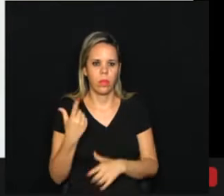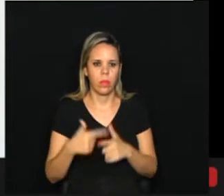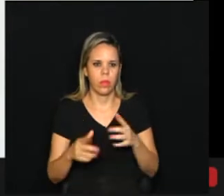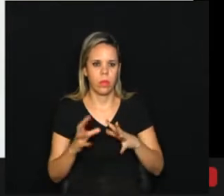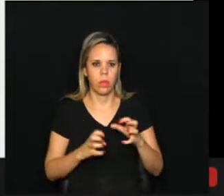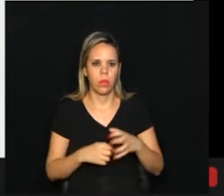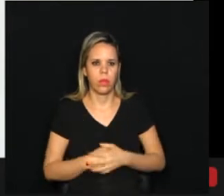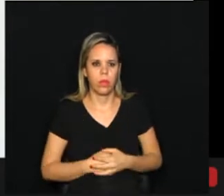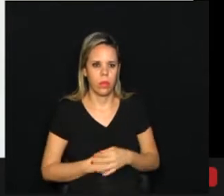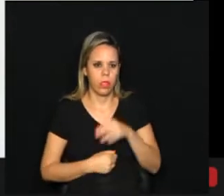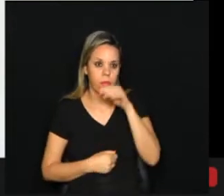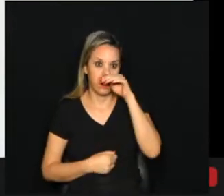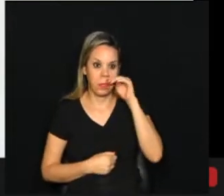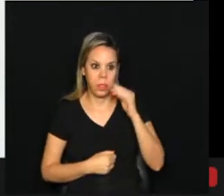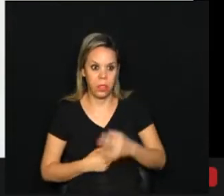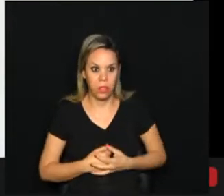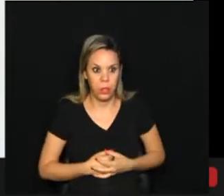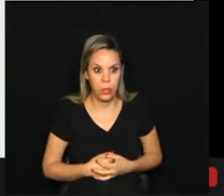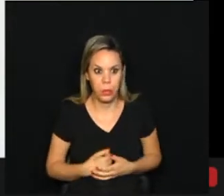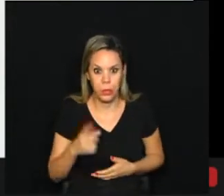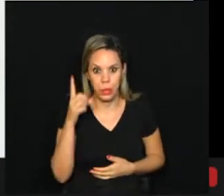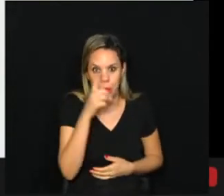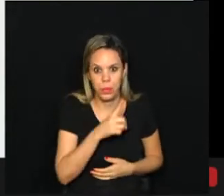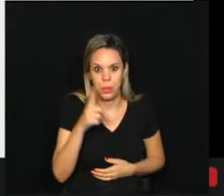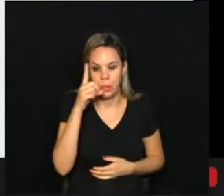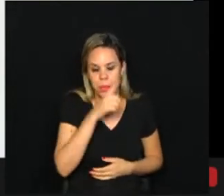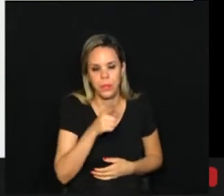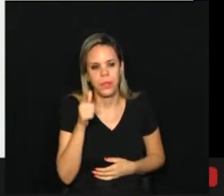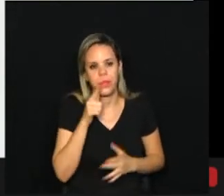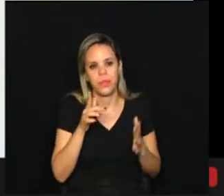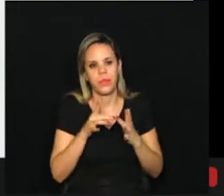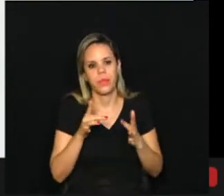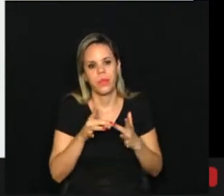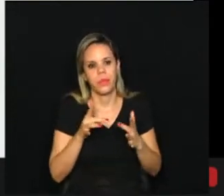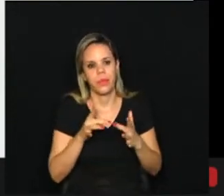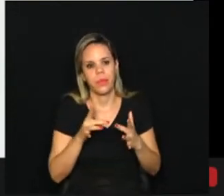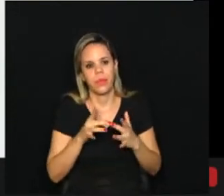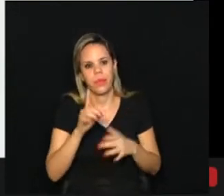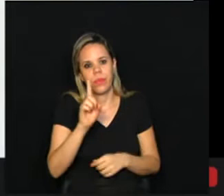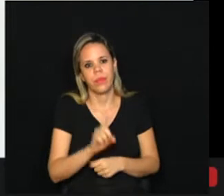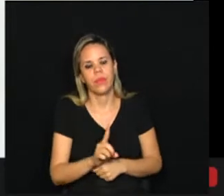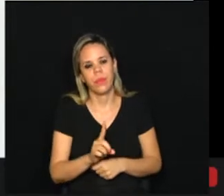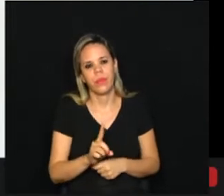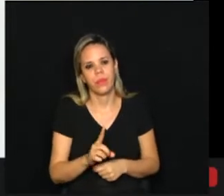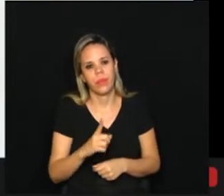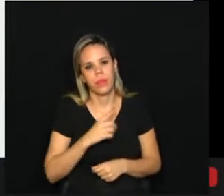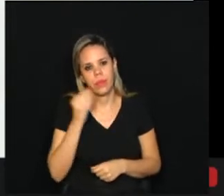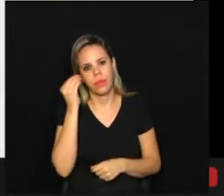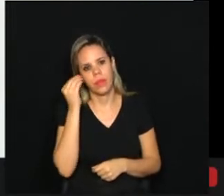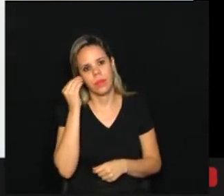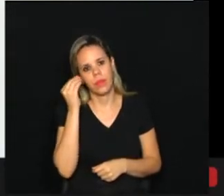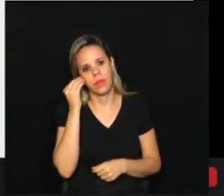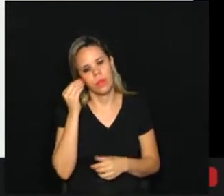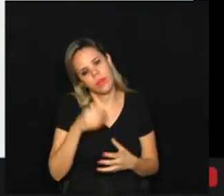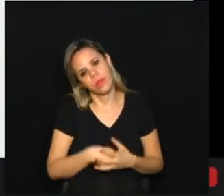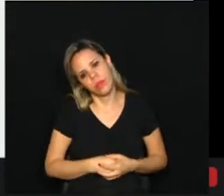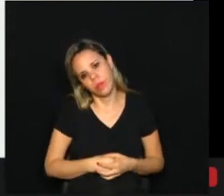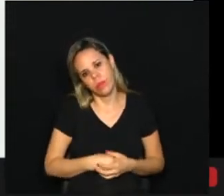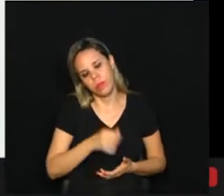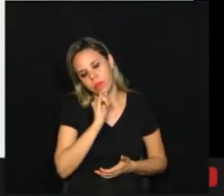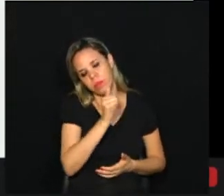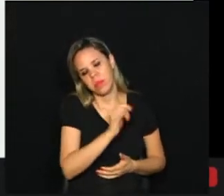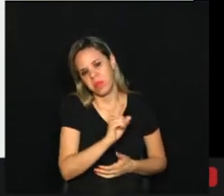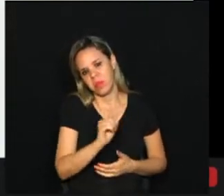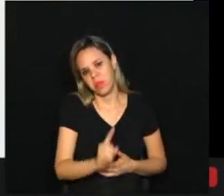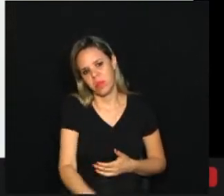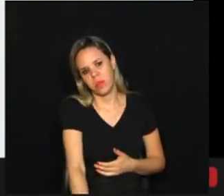conflito. E no domingo eu consegui o contato com a diretora, que tentou dizer que não,